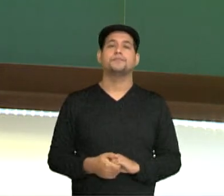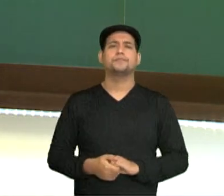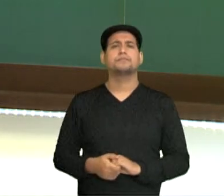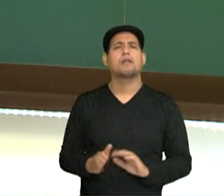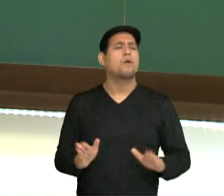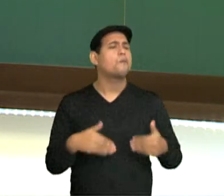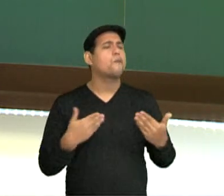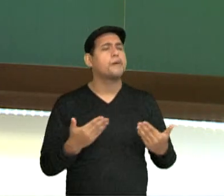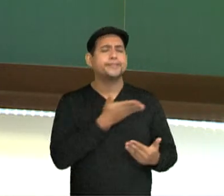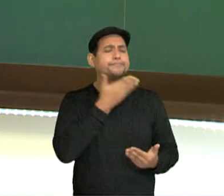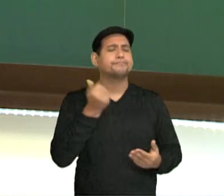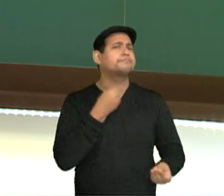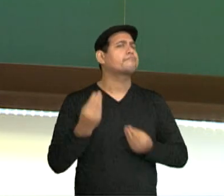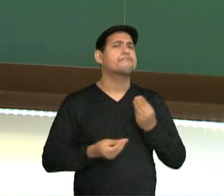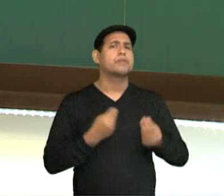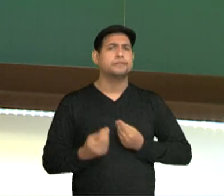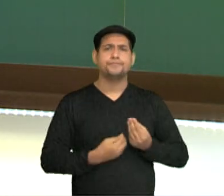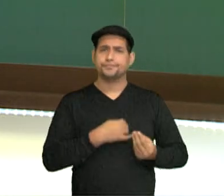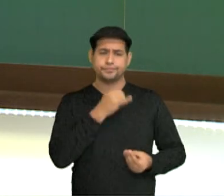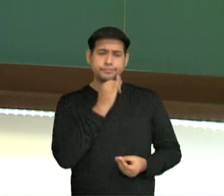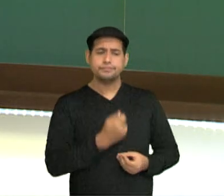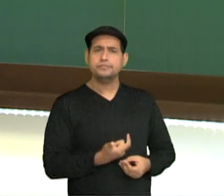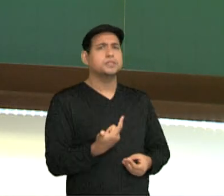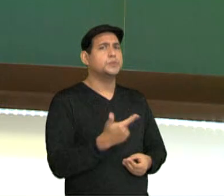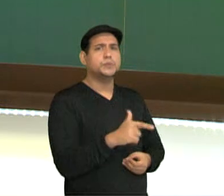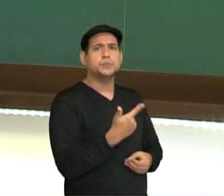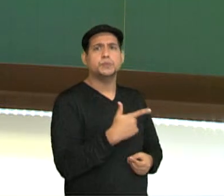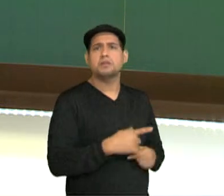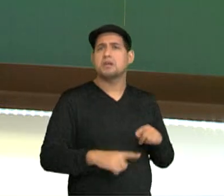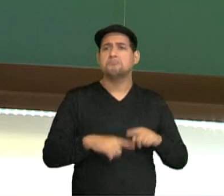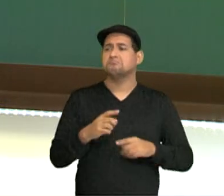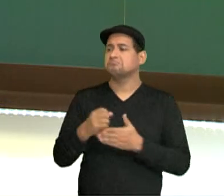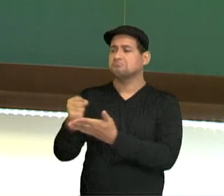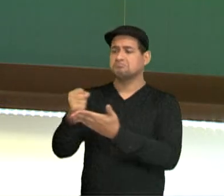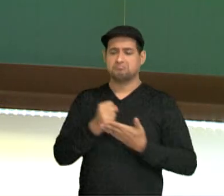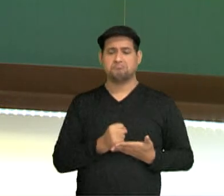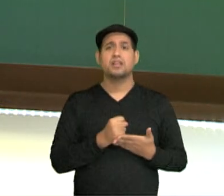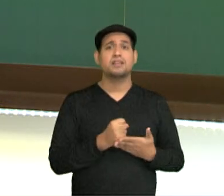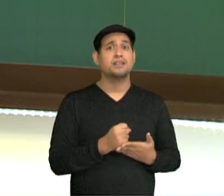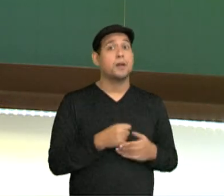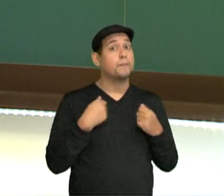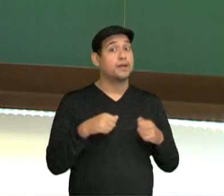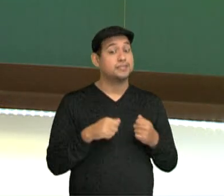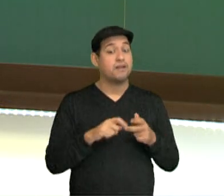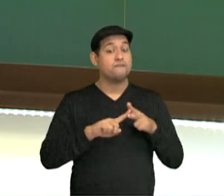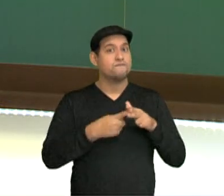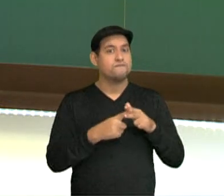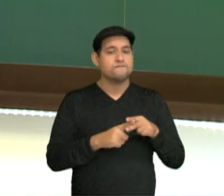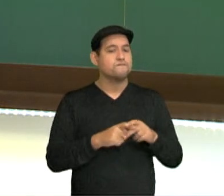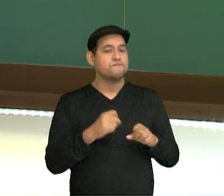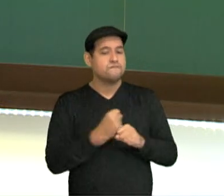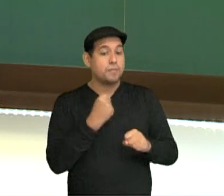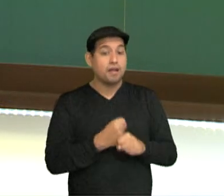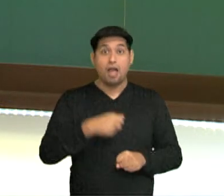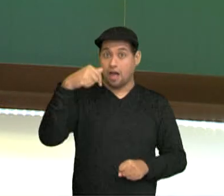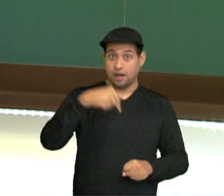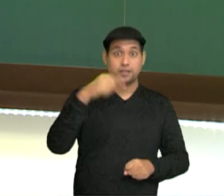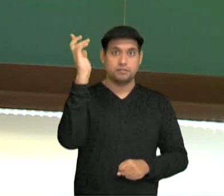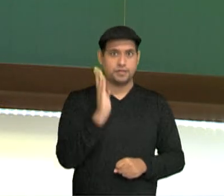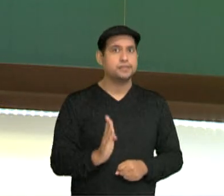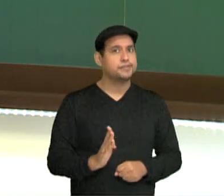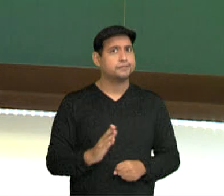Qual a solução? Né, se eu não tenho ali o produto importado, é fabricar internamente, fabricar no território